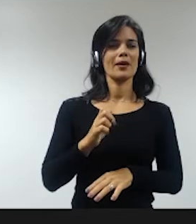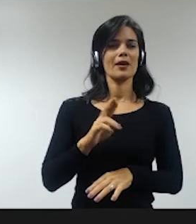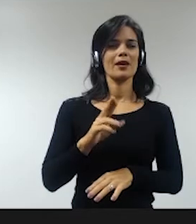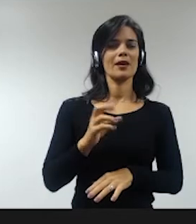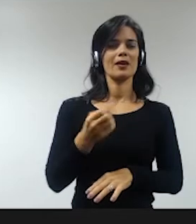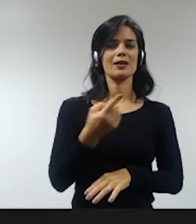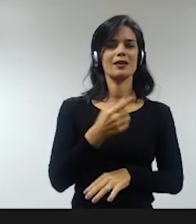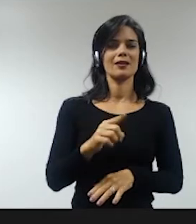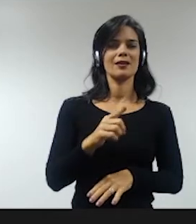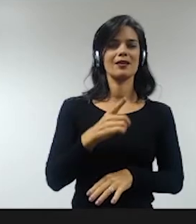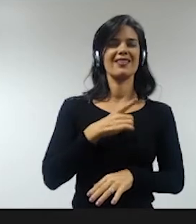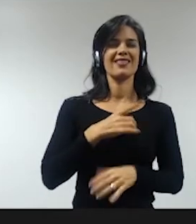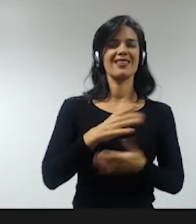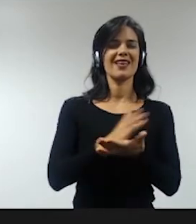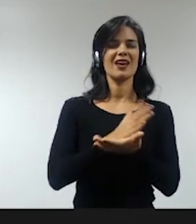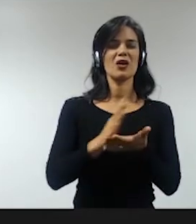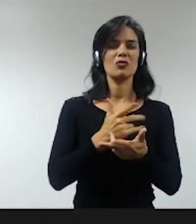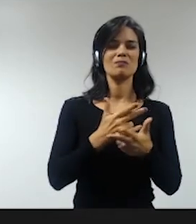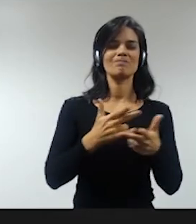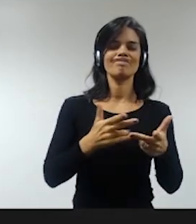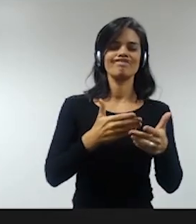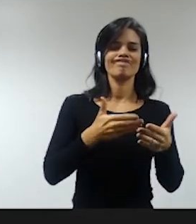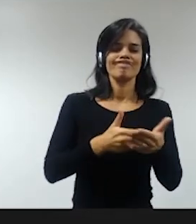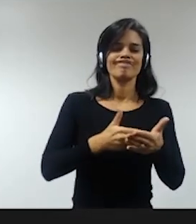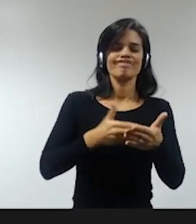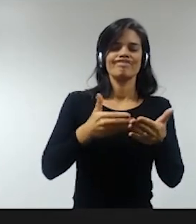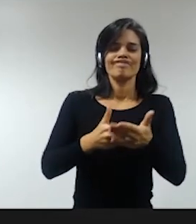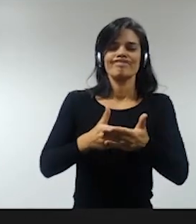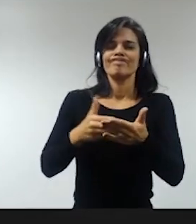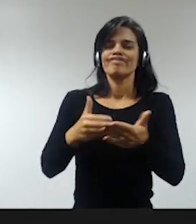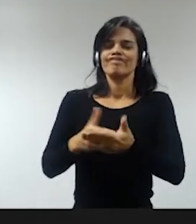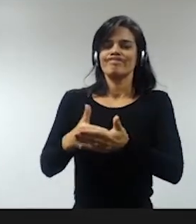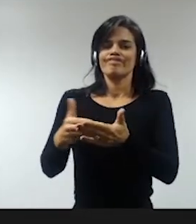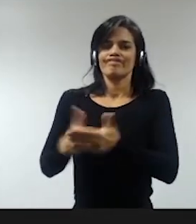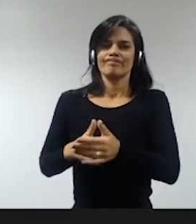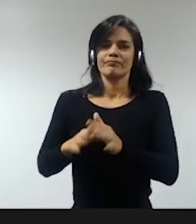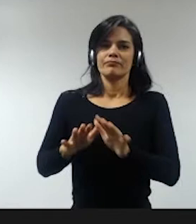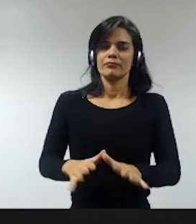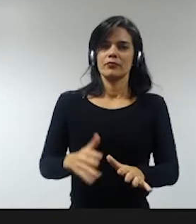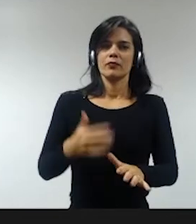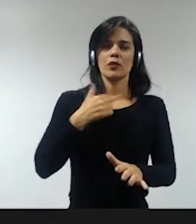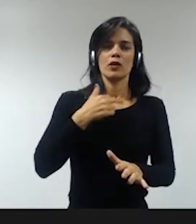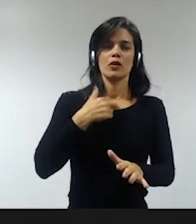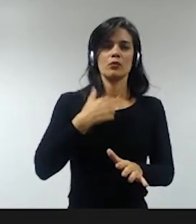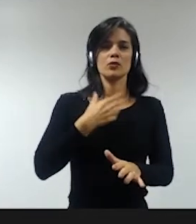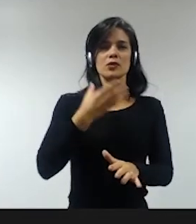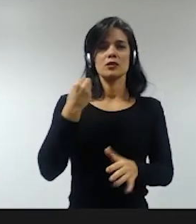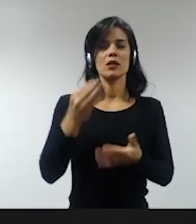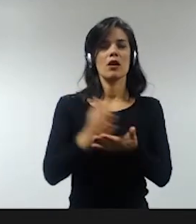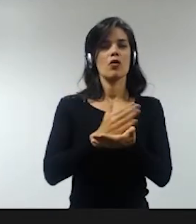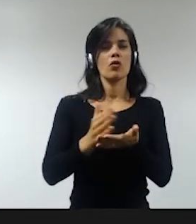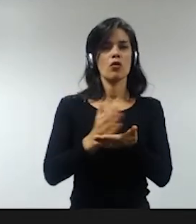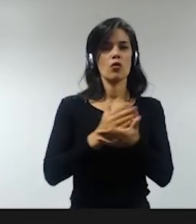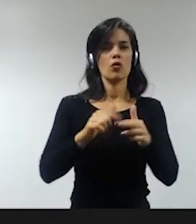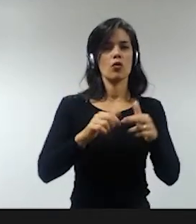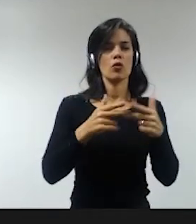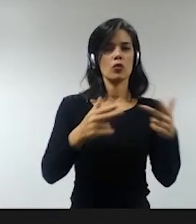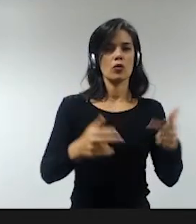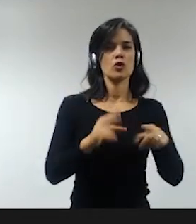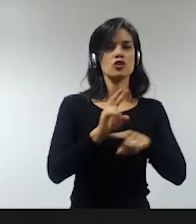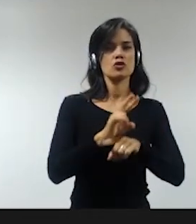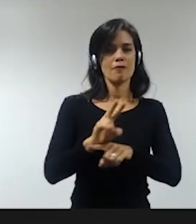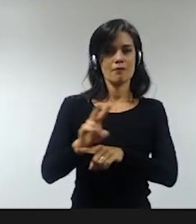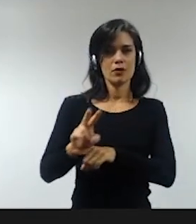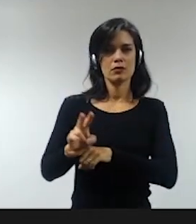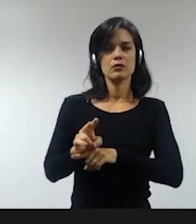específica, há alguns gargalos, né? Nós não podemos deixar de utilizar alguns mecanismos de proteção,